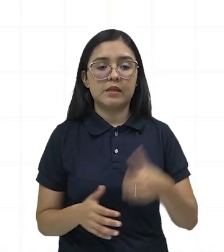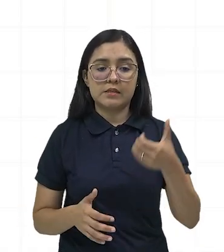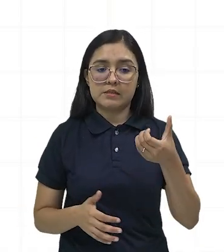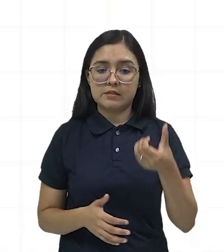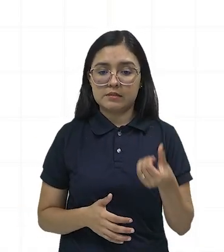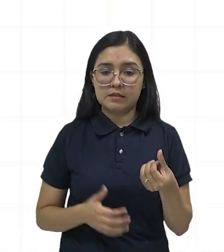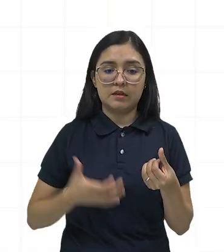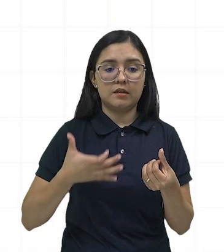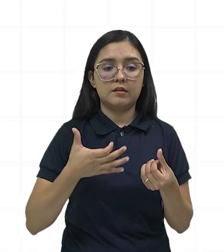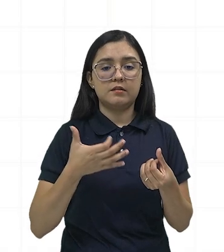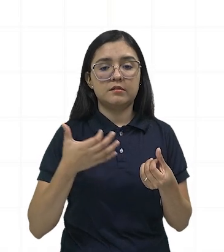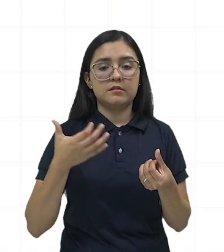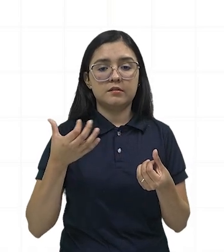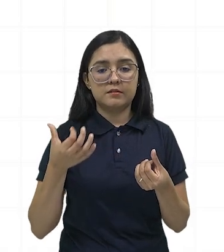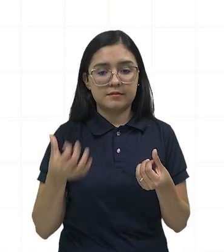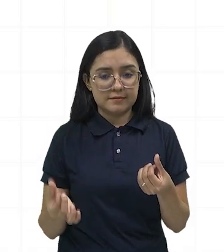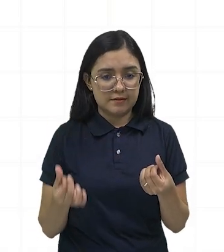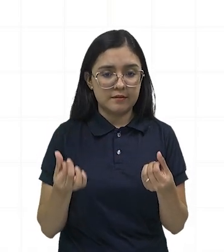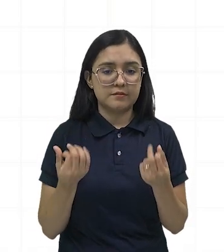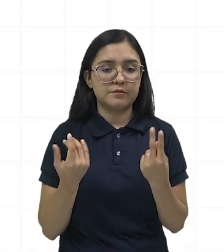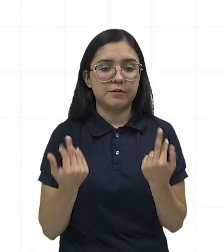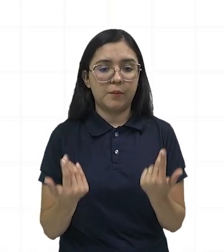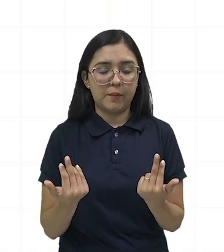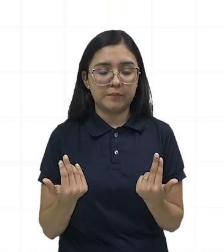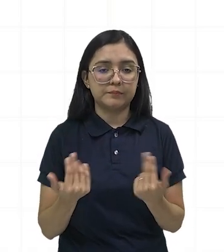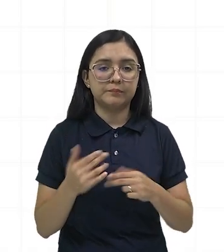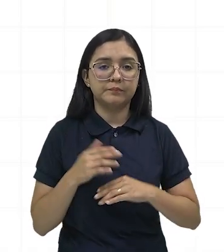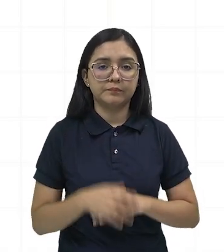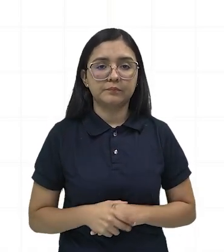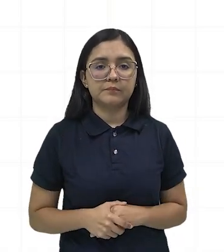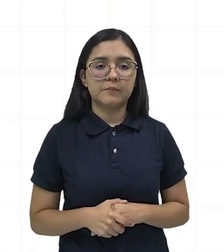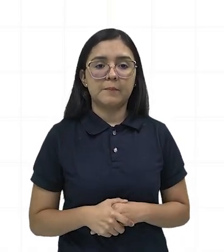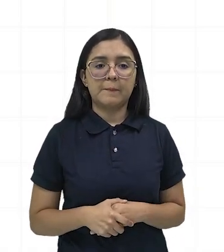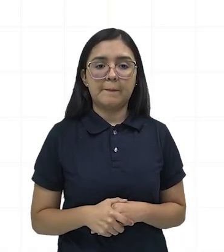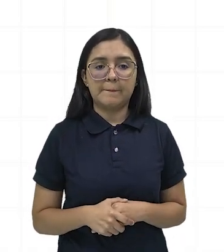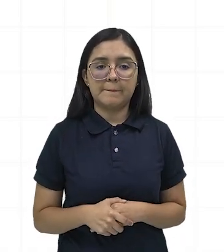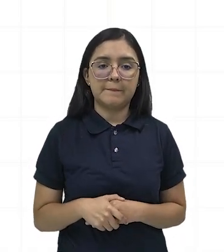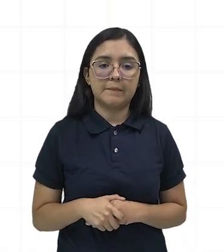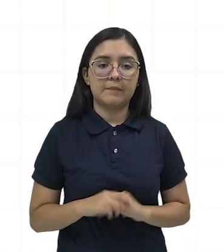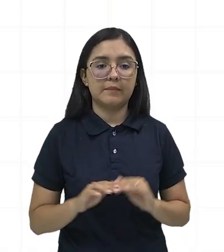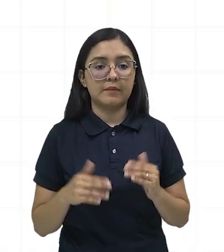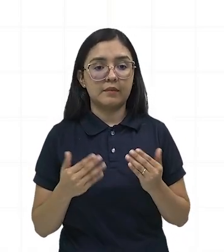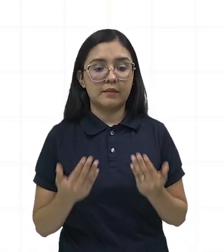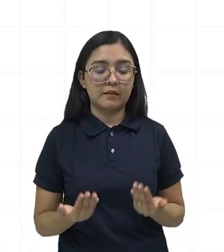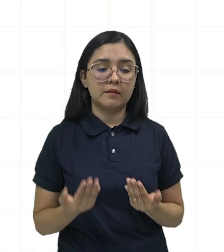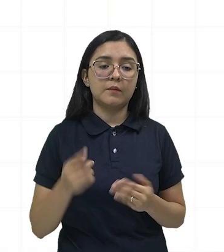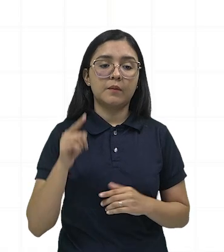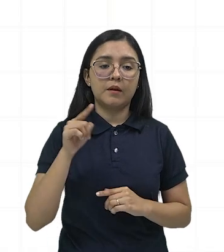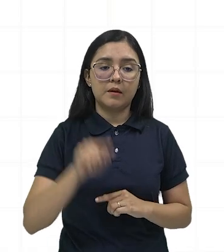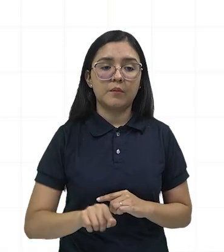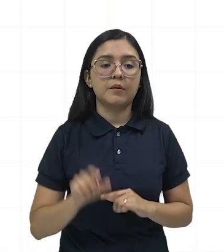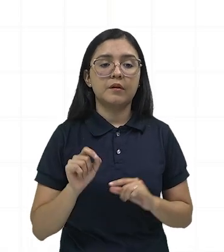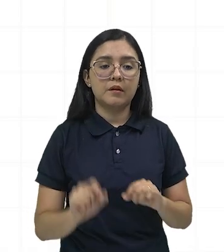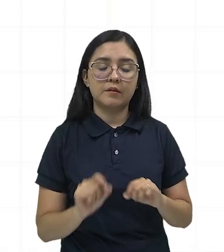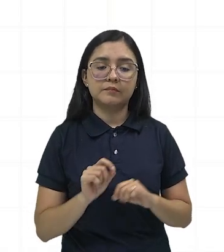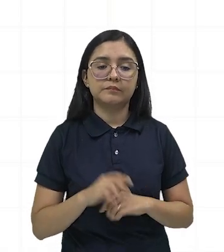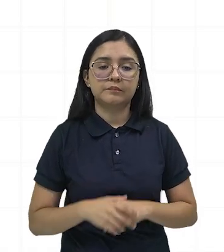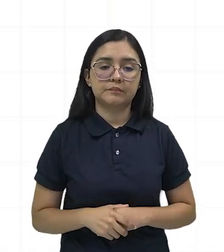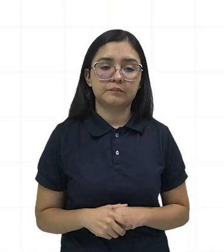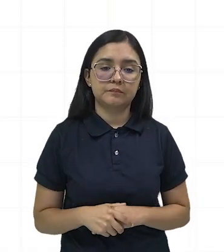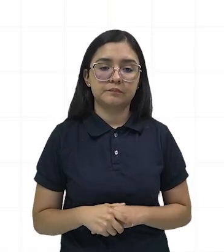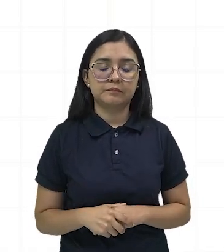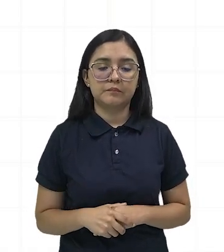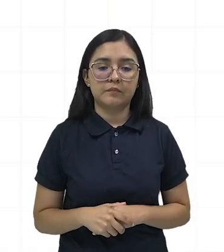e essa medida aqui igual a isso aqui. Então, nós temos aqui,